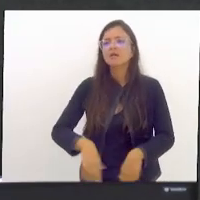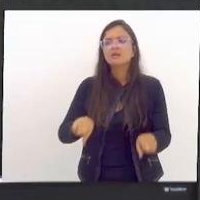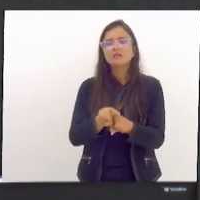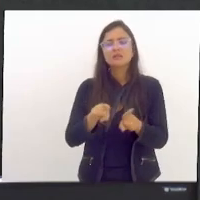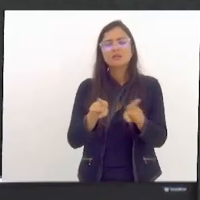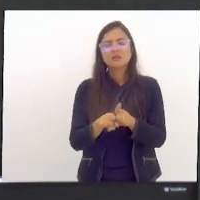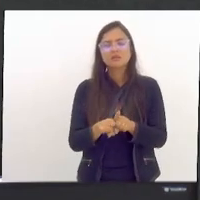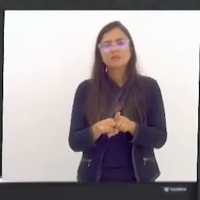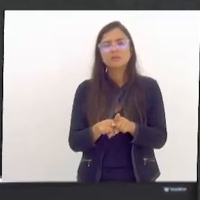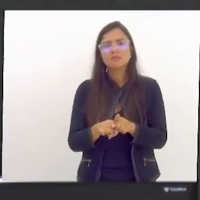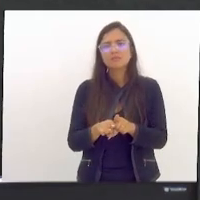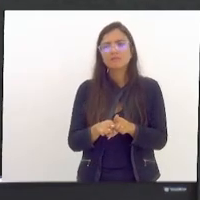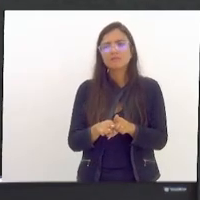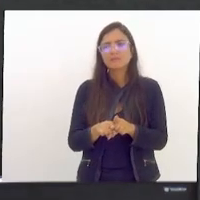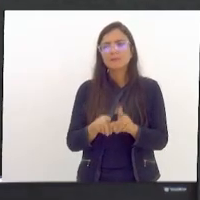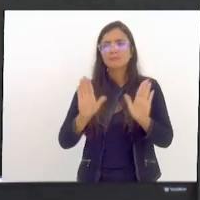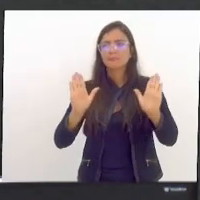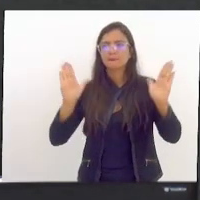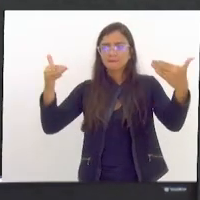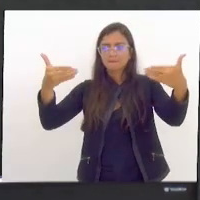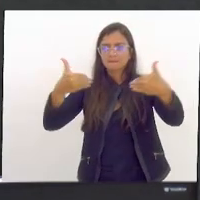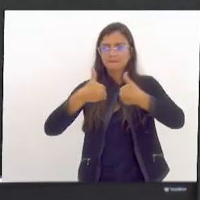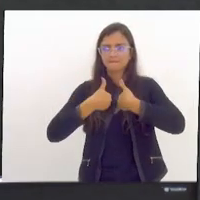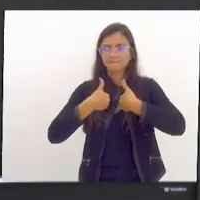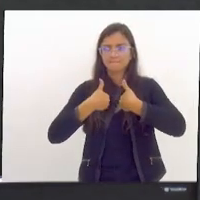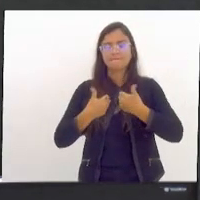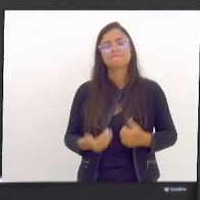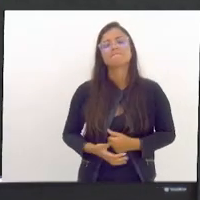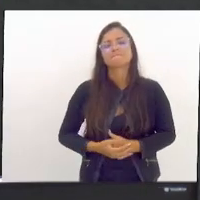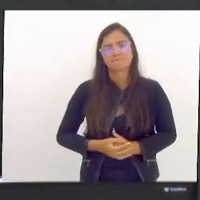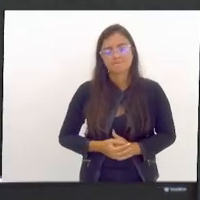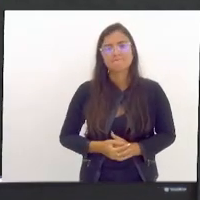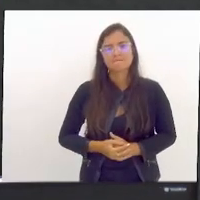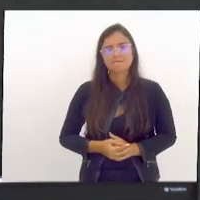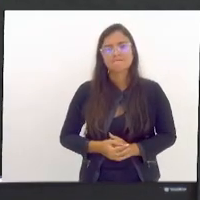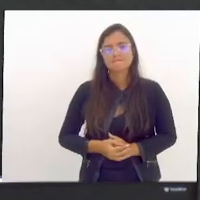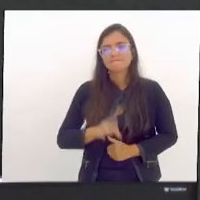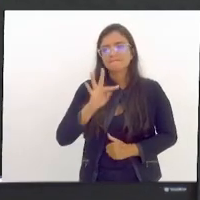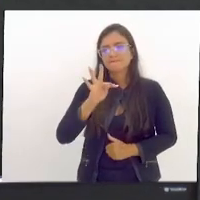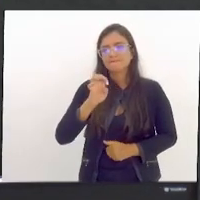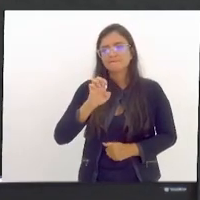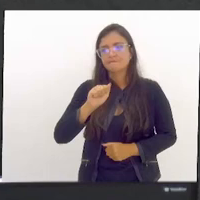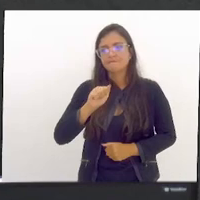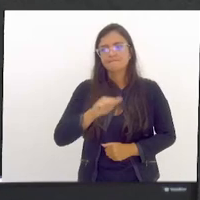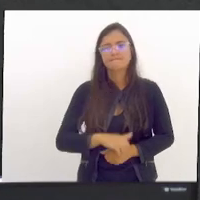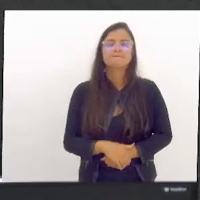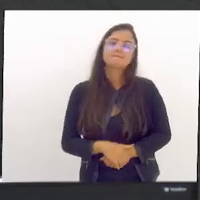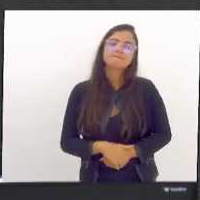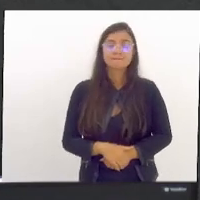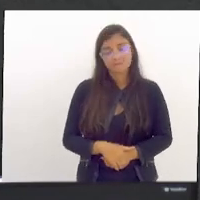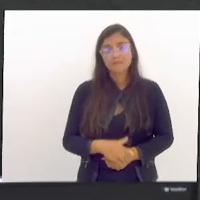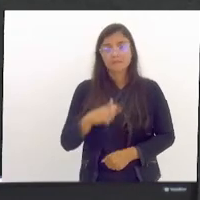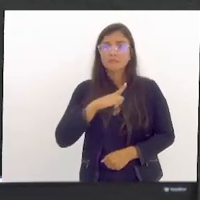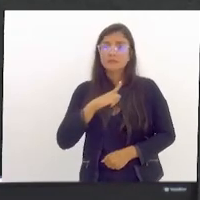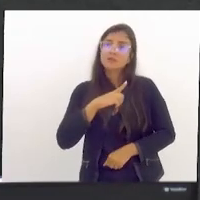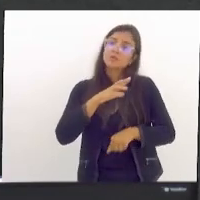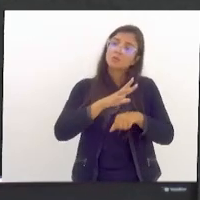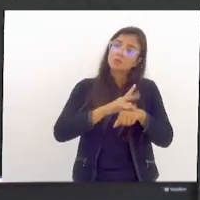do espectro autista. Então, são doenças